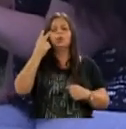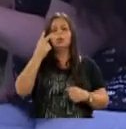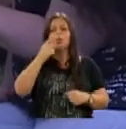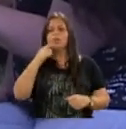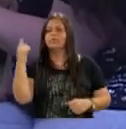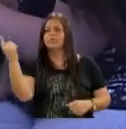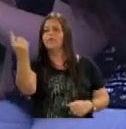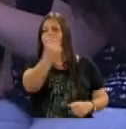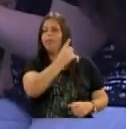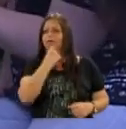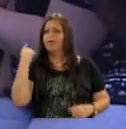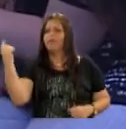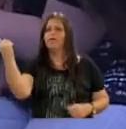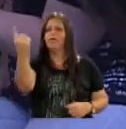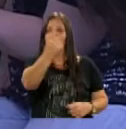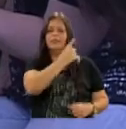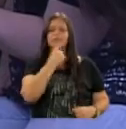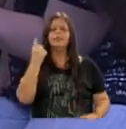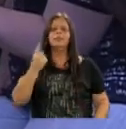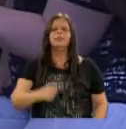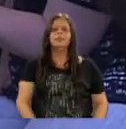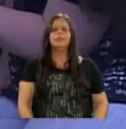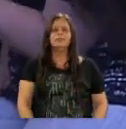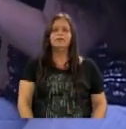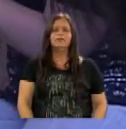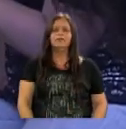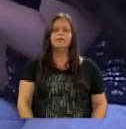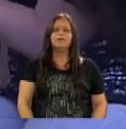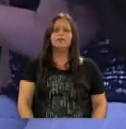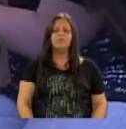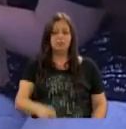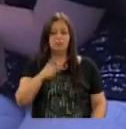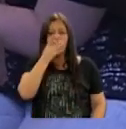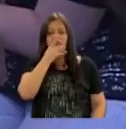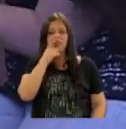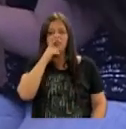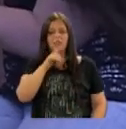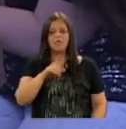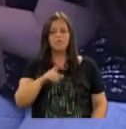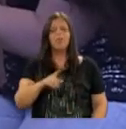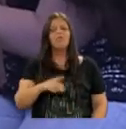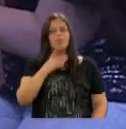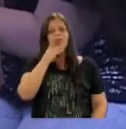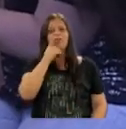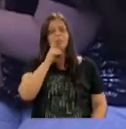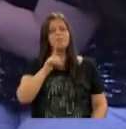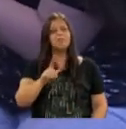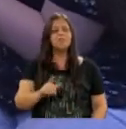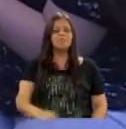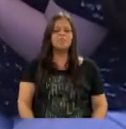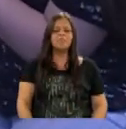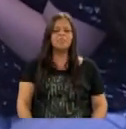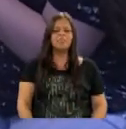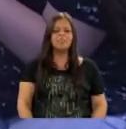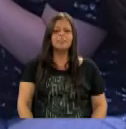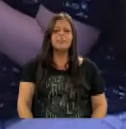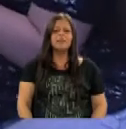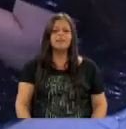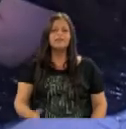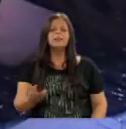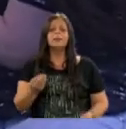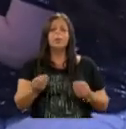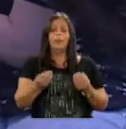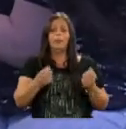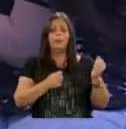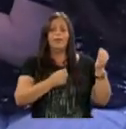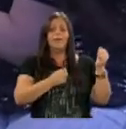pista e acho que vai ganhar ea expectativa do baile como é